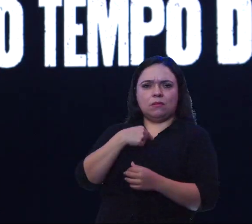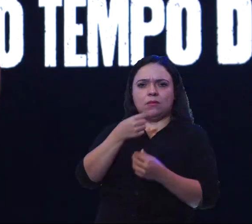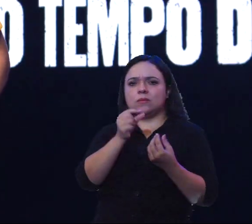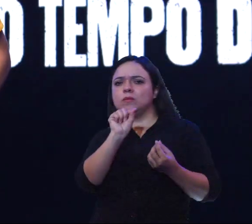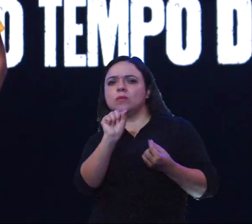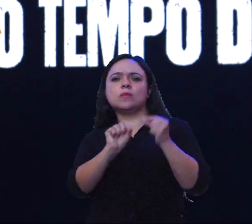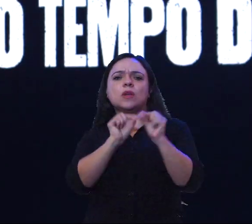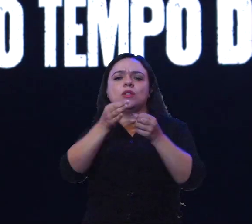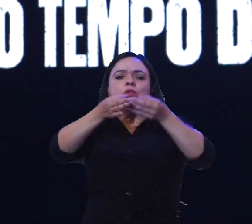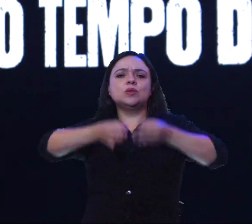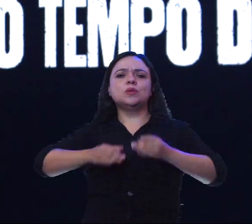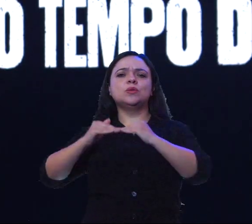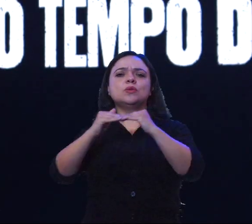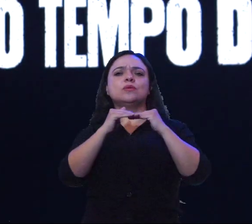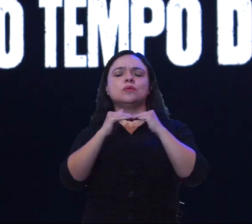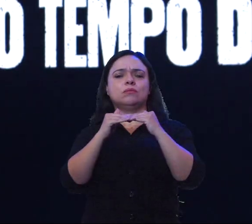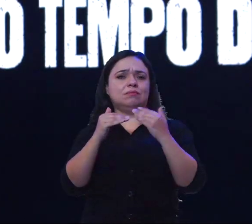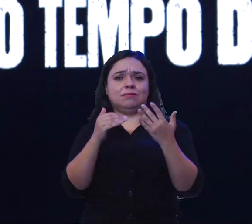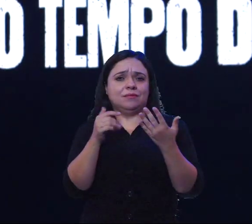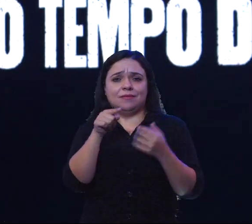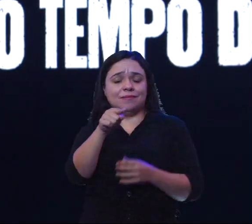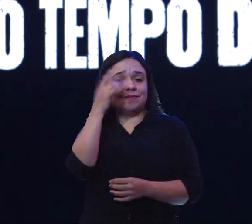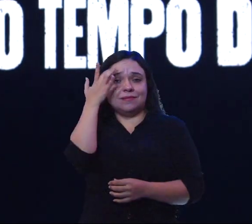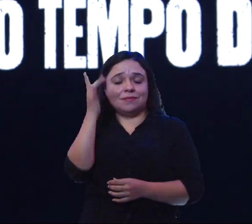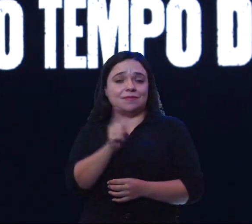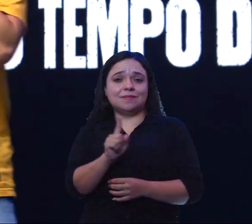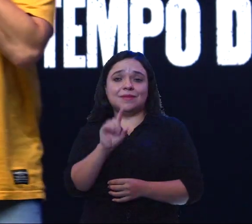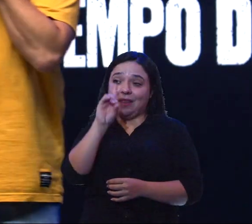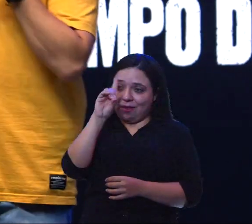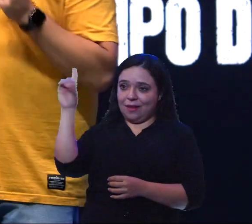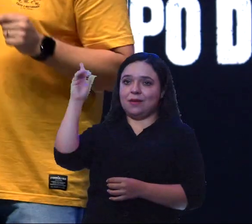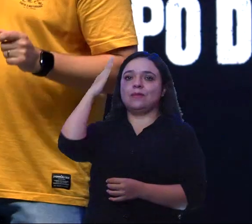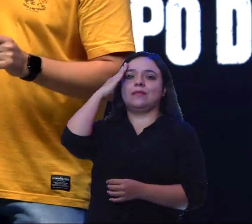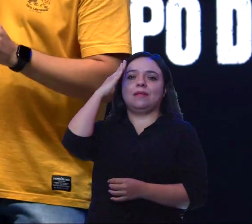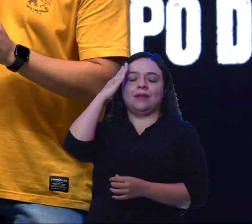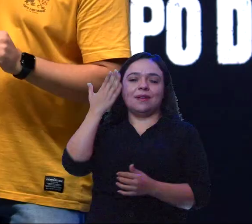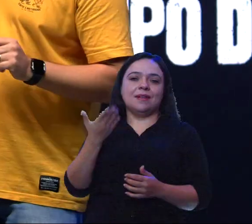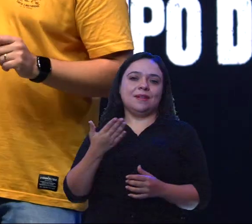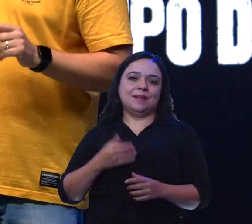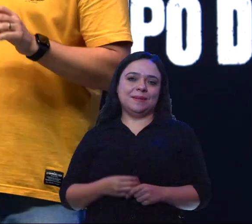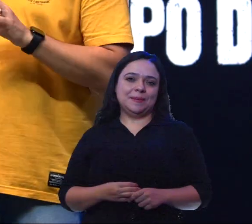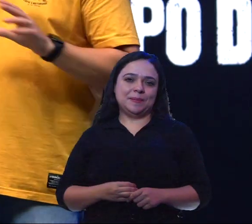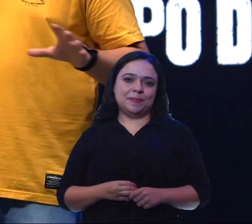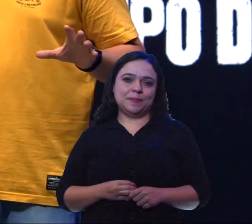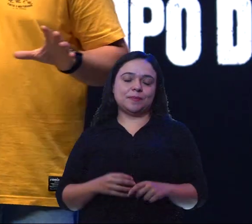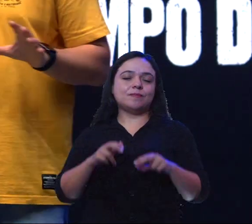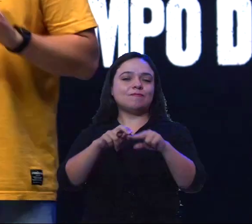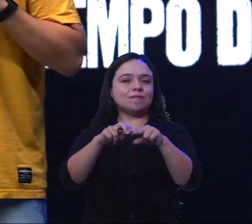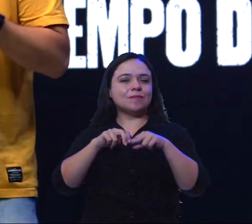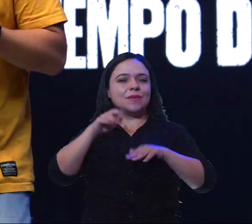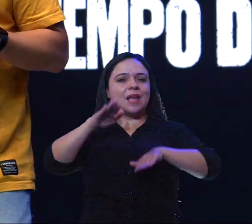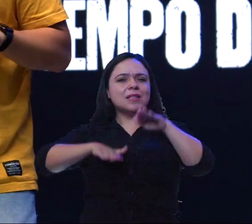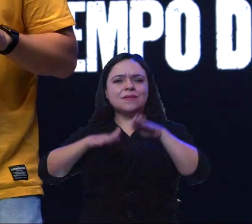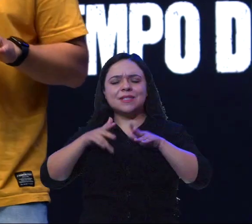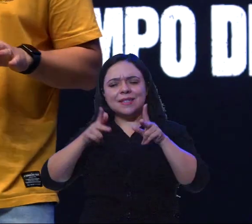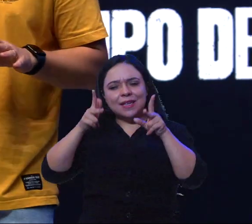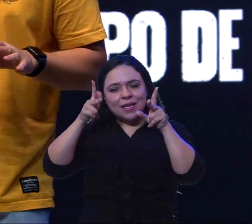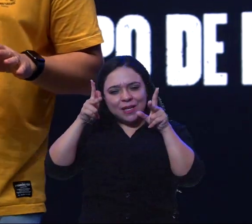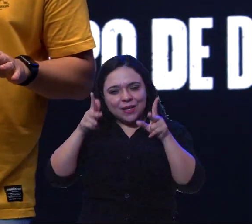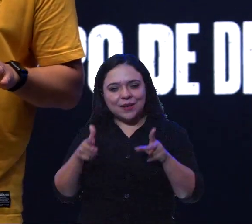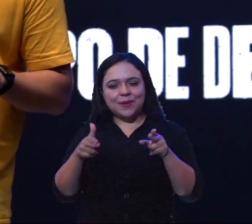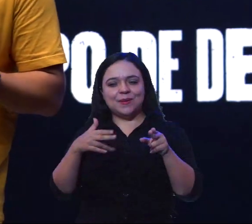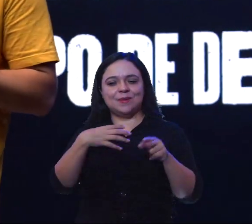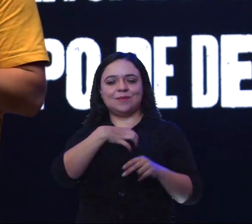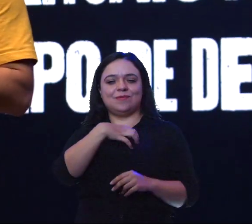que é injusto? E sabe, é muito interessante porque muitas vezes a gente está parecendo exatamente